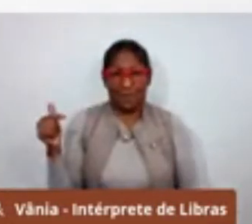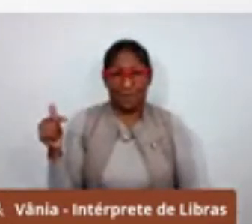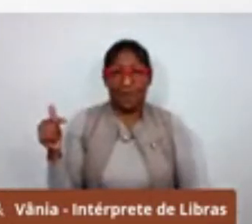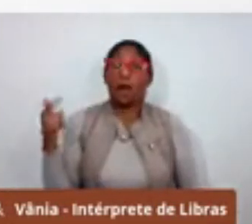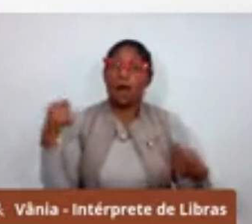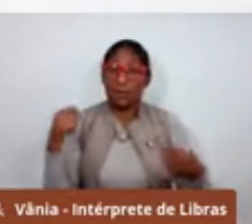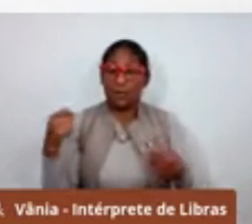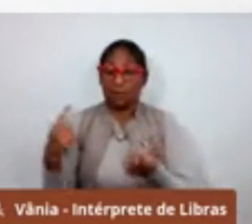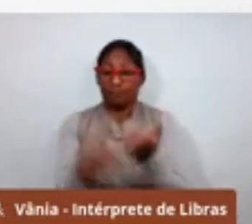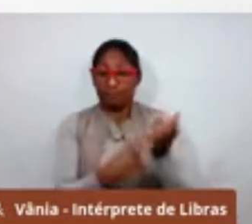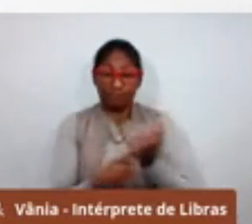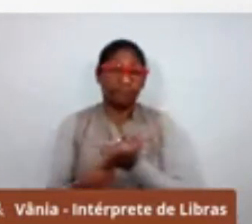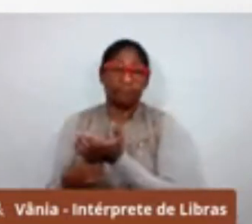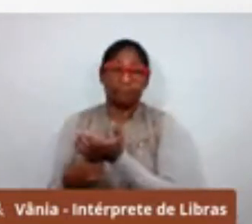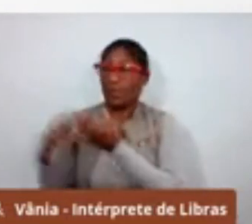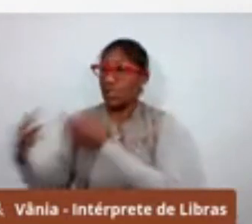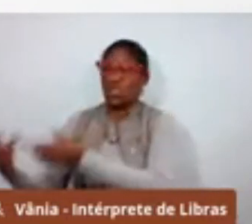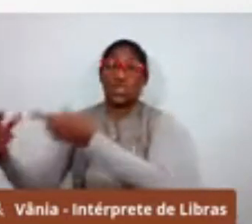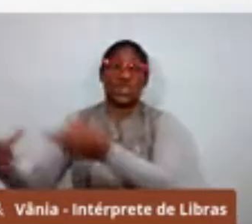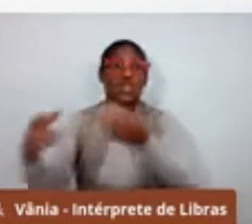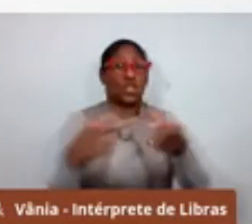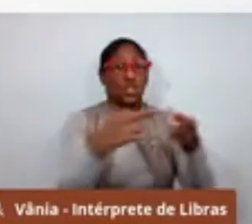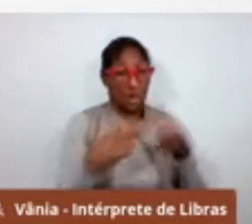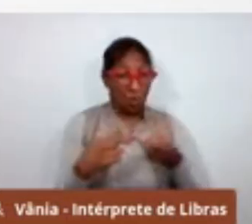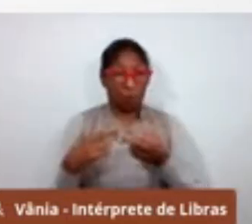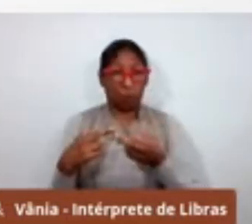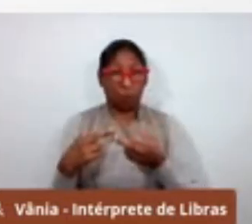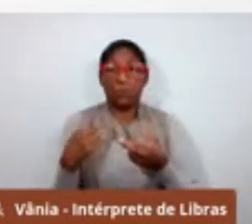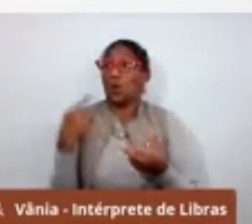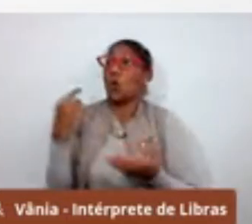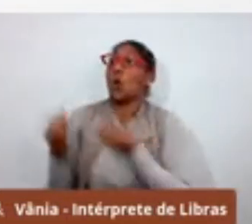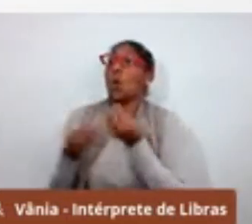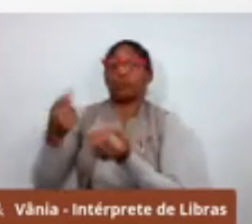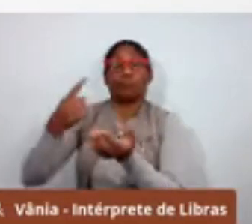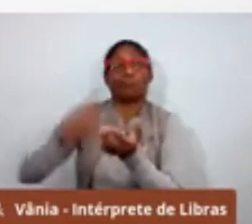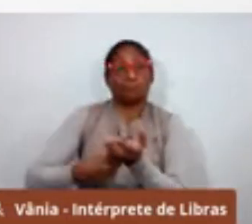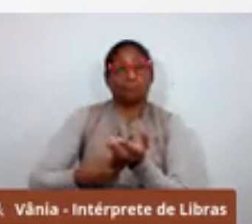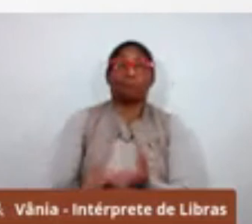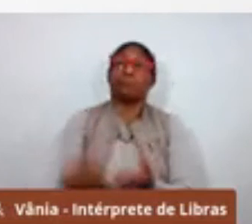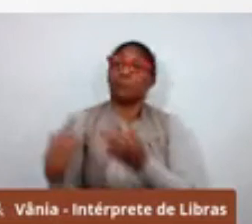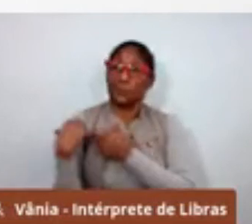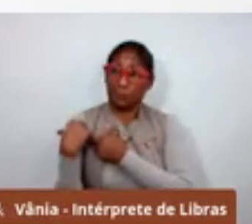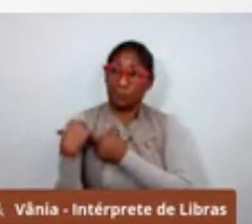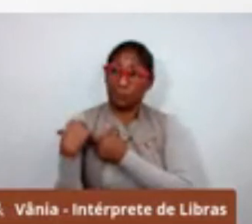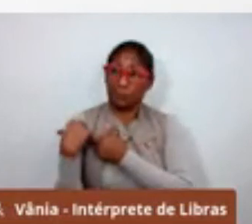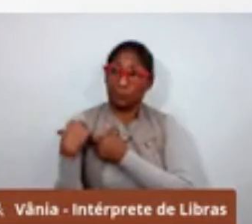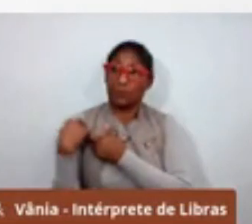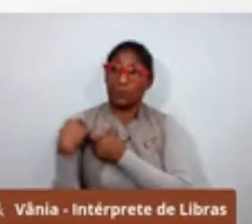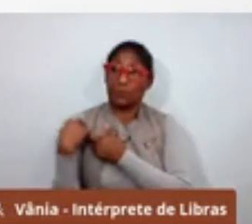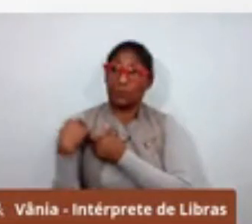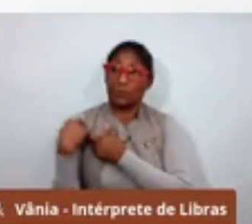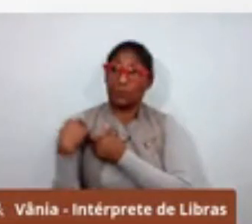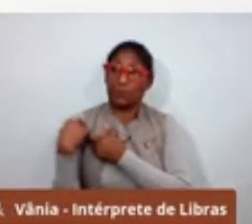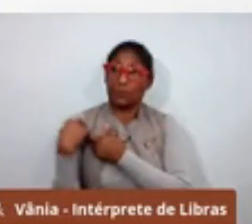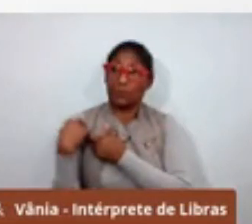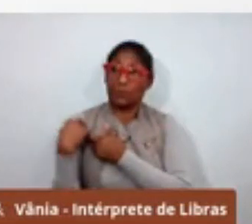haver pactuação regional, como uma forma de comprometimento mútuo dos prefeitos e dos prefeitos com